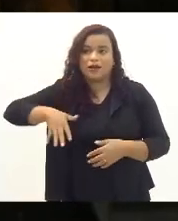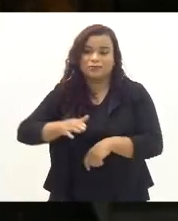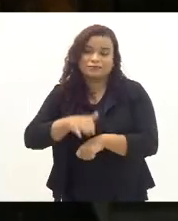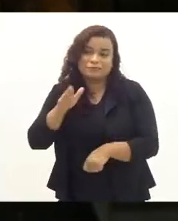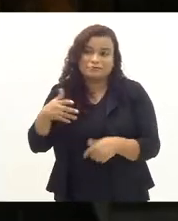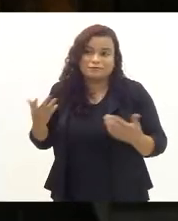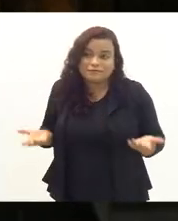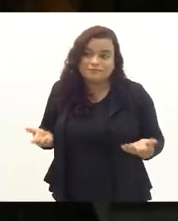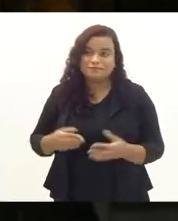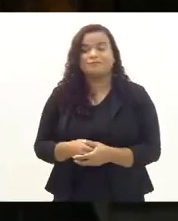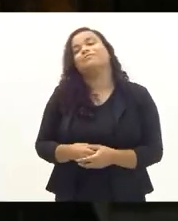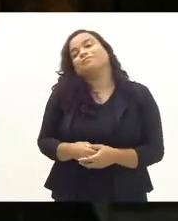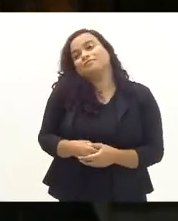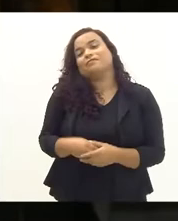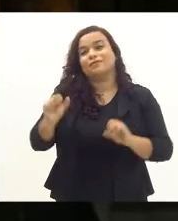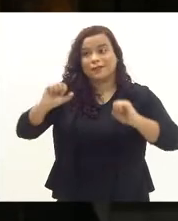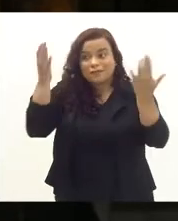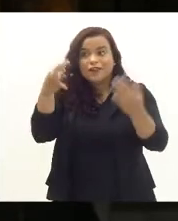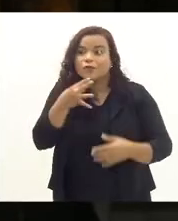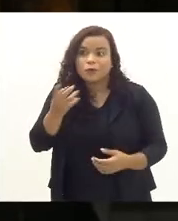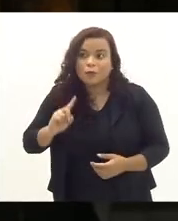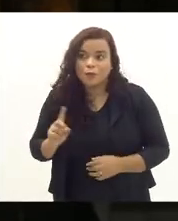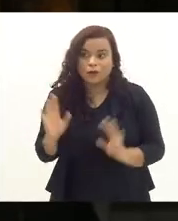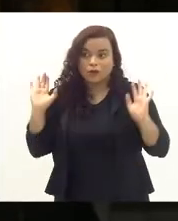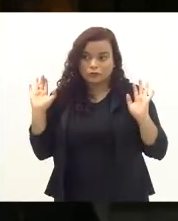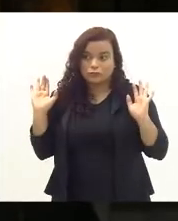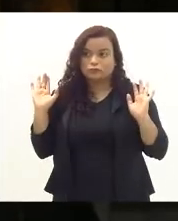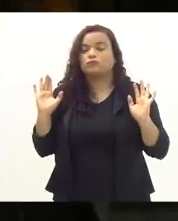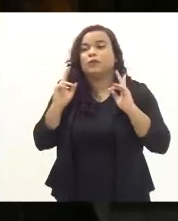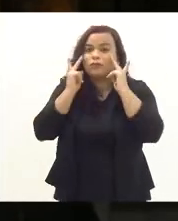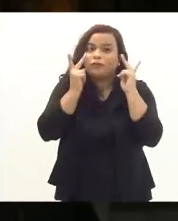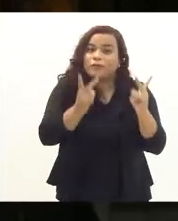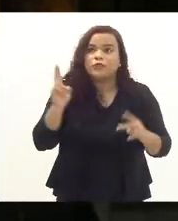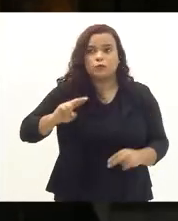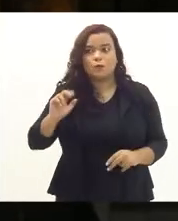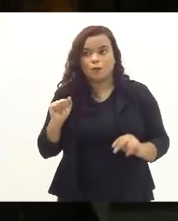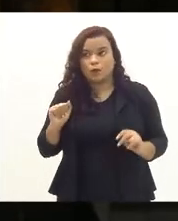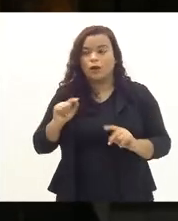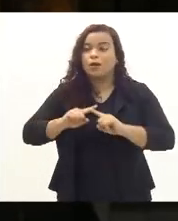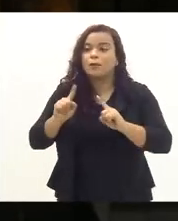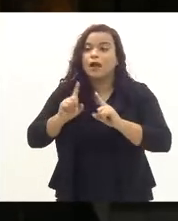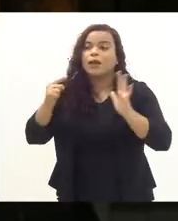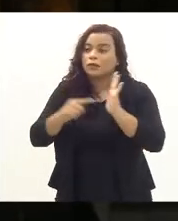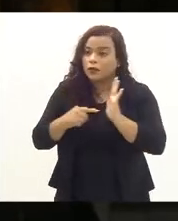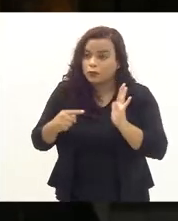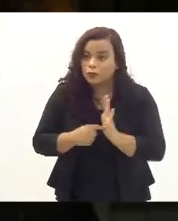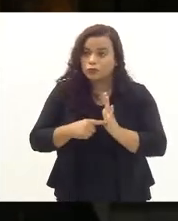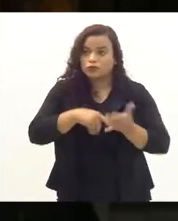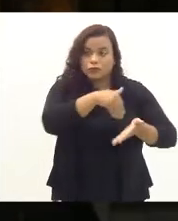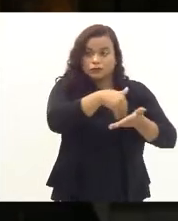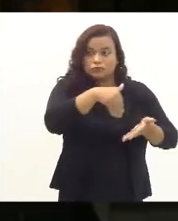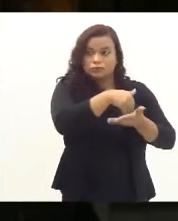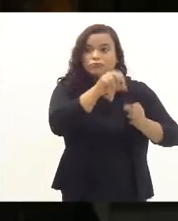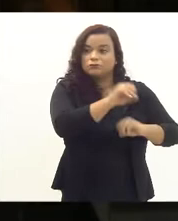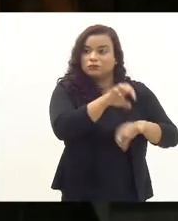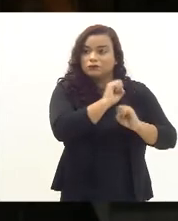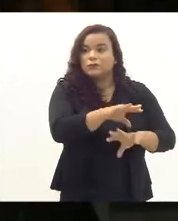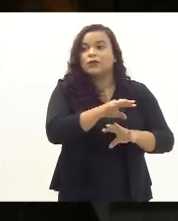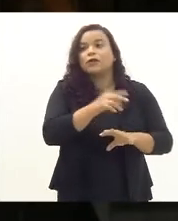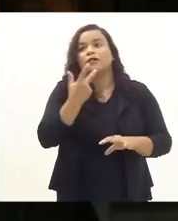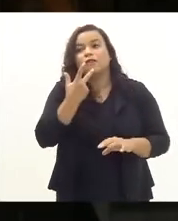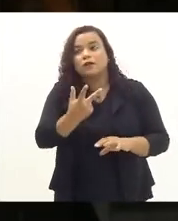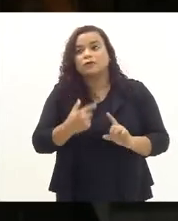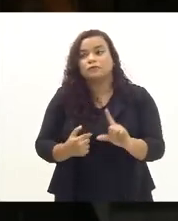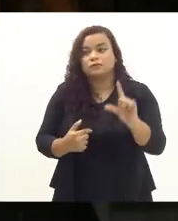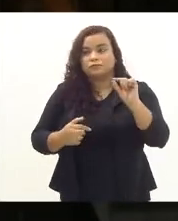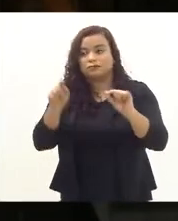tomam no conheço o evento no Visitei né a denúncia sobre essa relação que a secretaria de educação o topo estabelecer por